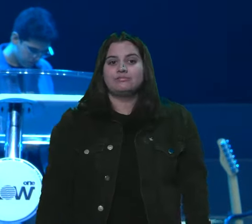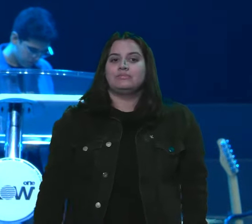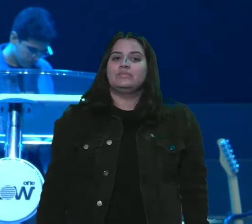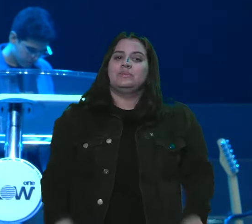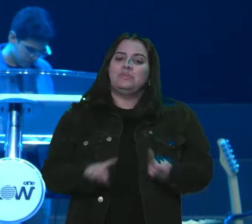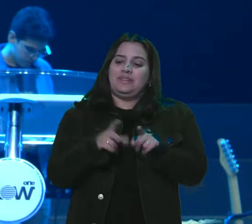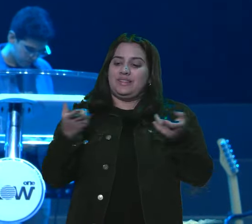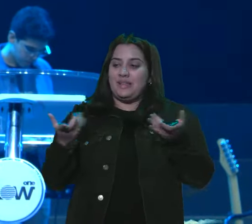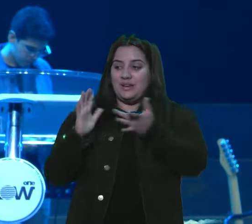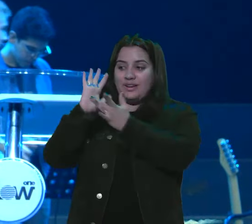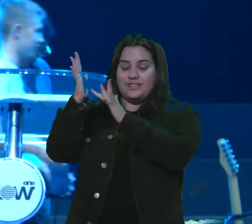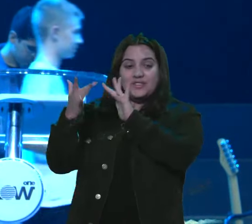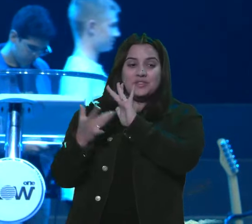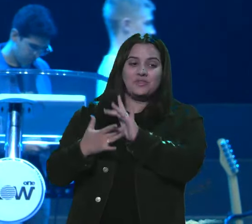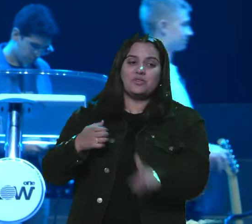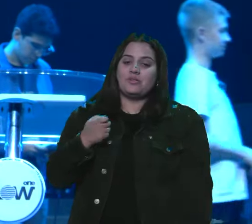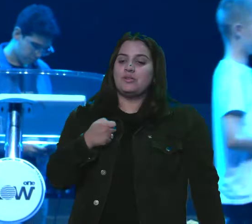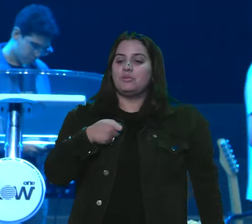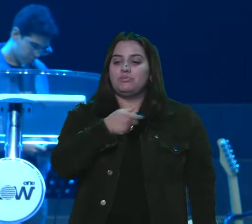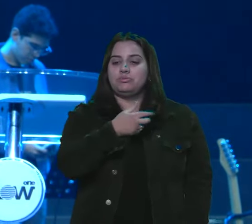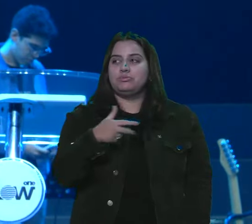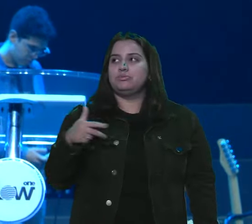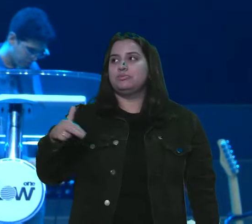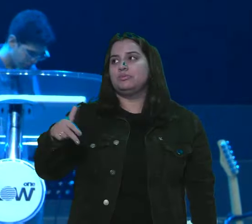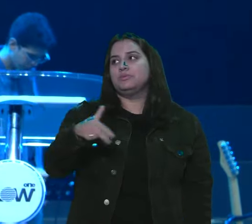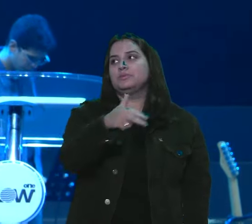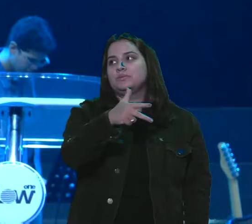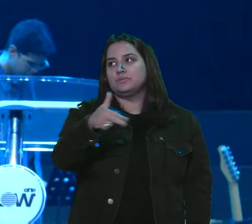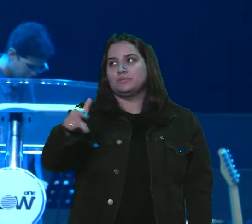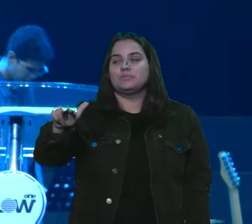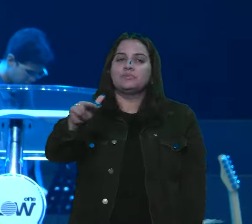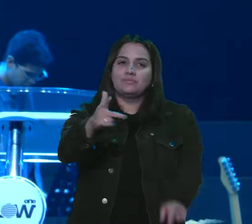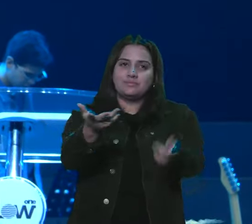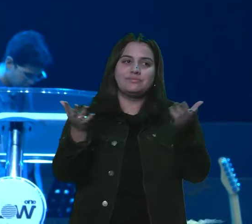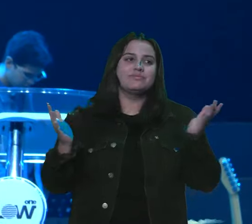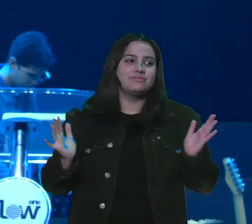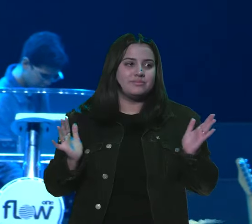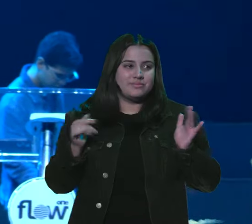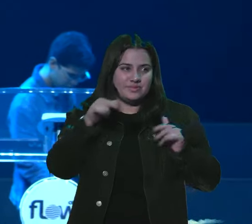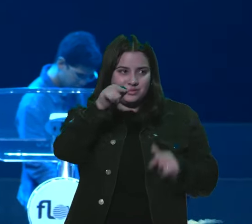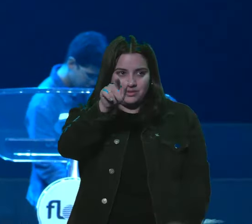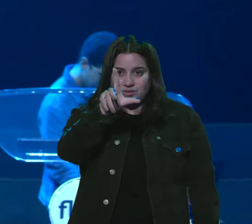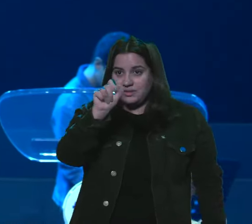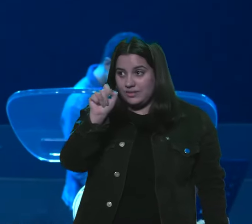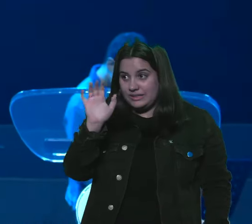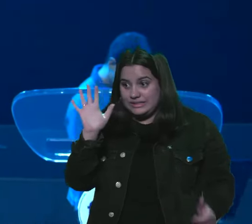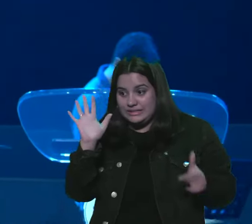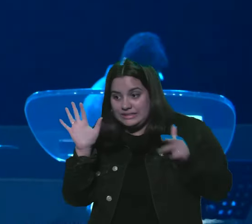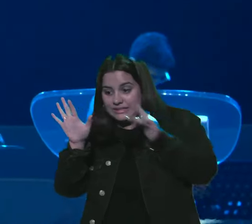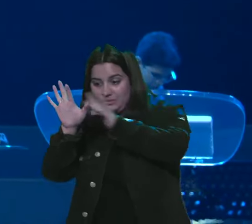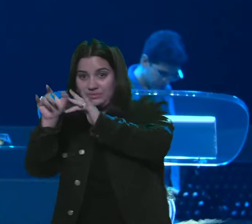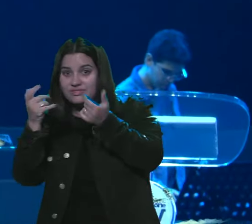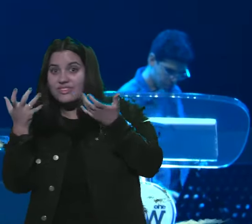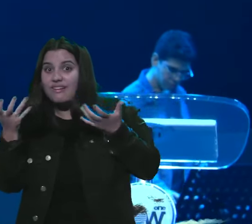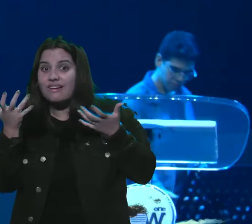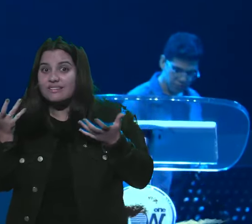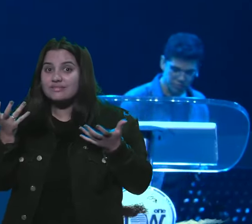Agora, Jesus está passando aqui no meio dessa multidão. Você vai encostar no manto dele,